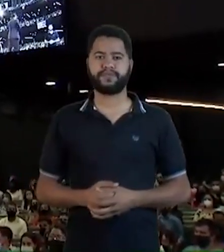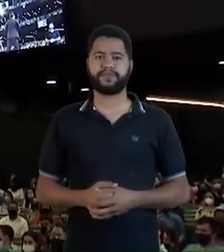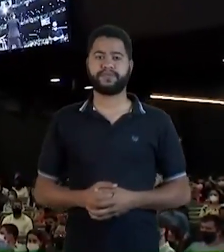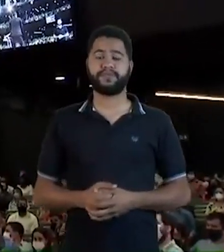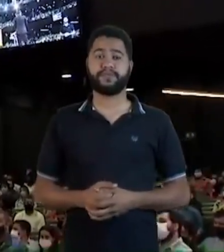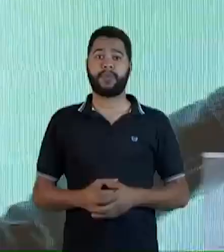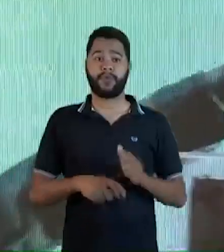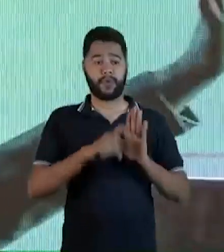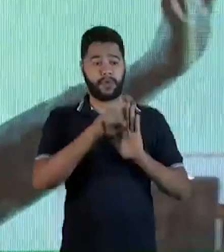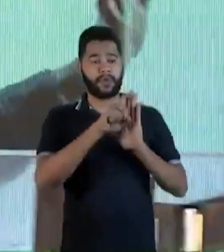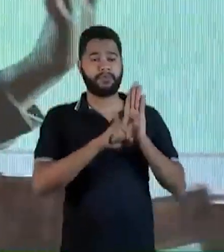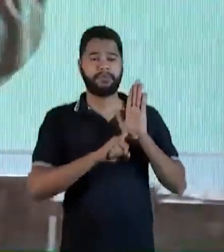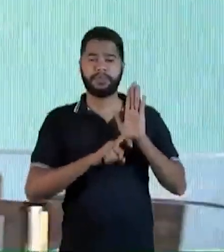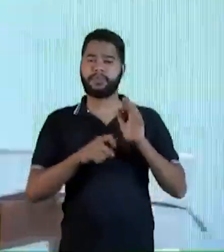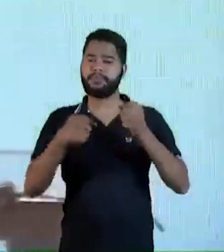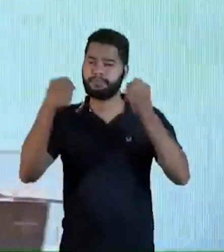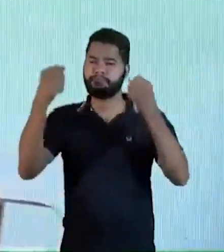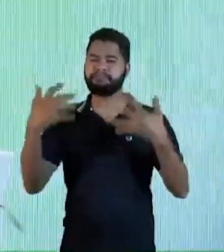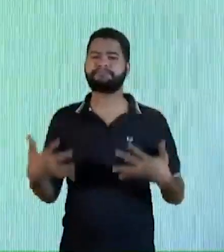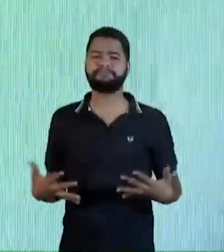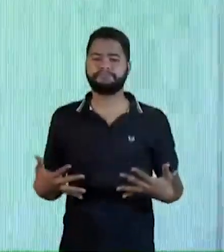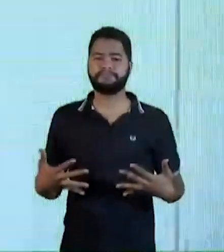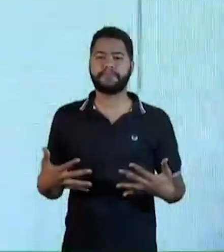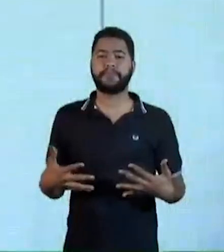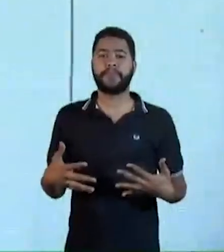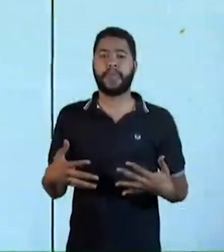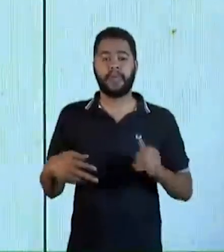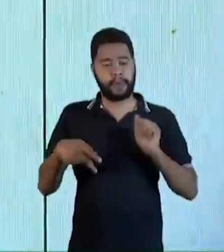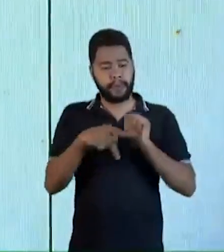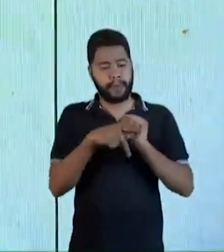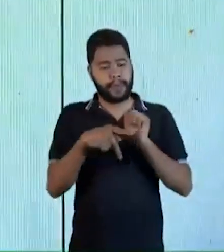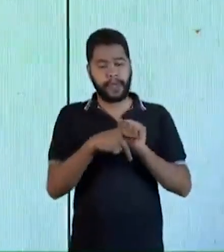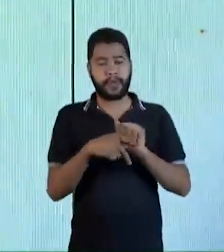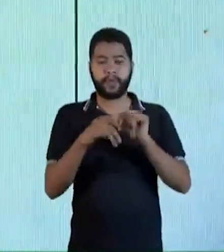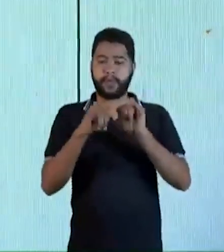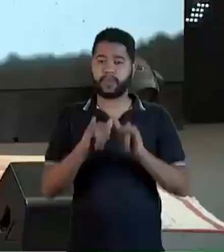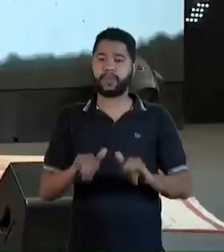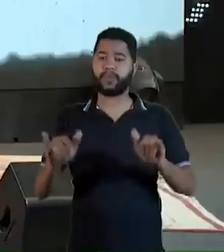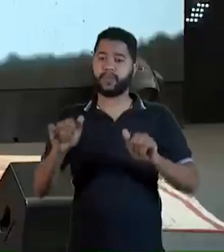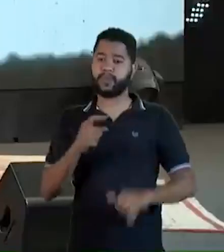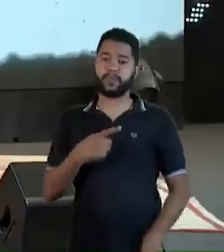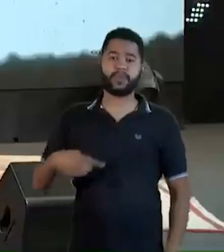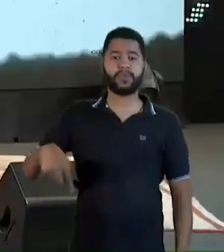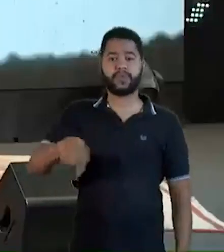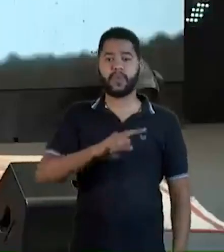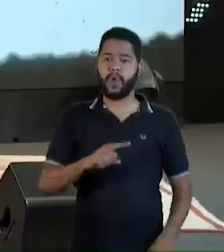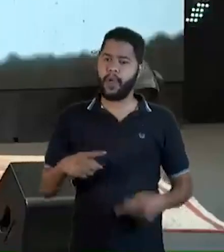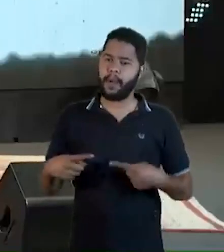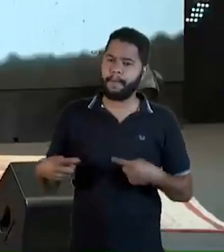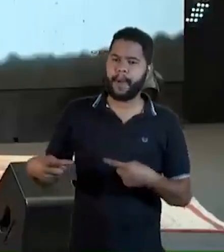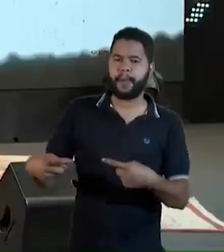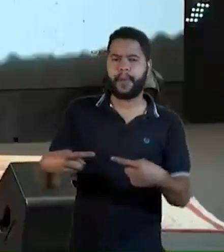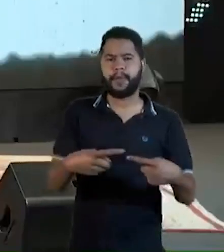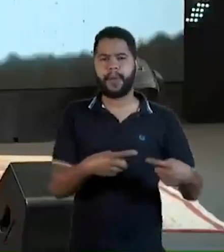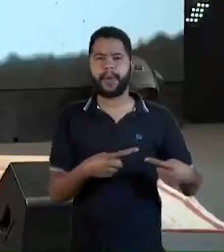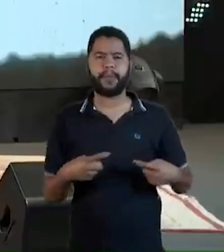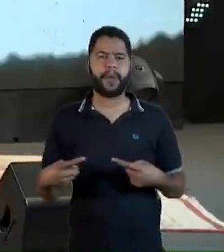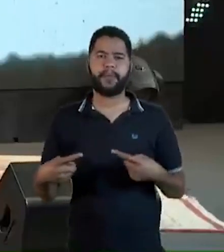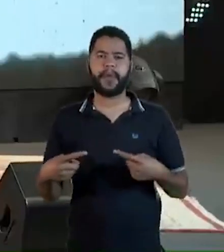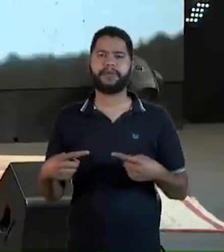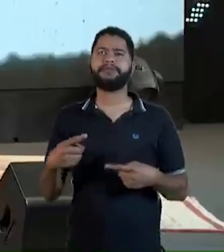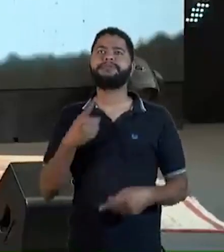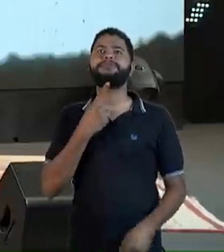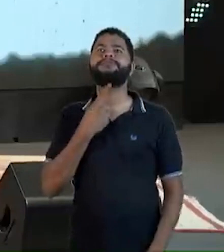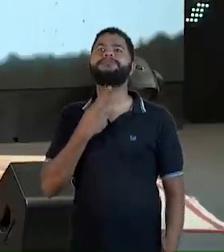Oi e o texto aqui está dizendo que Pedro está dizendo seguinte nós temos que guerrear contra